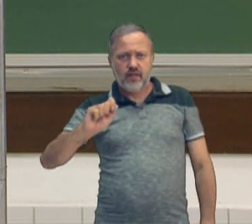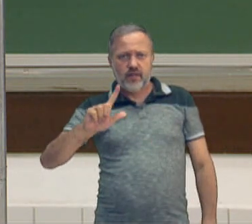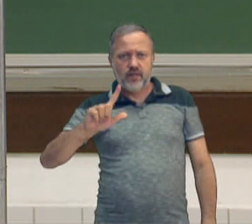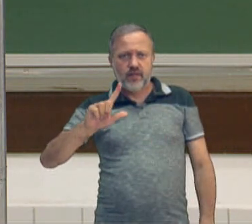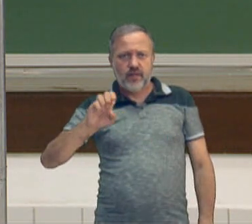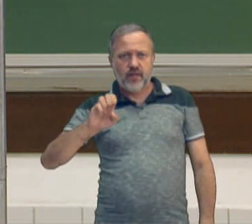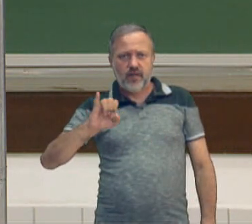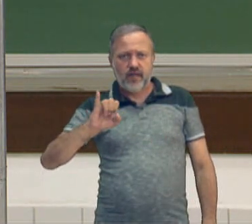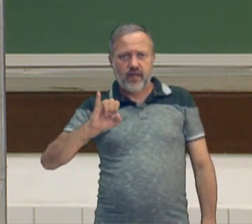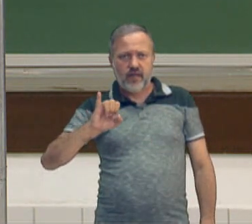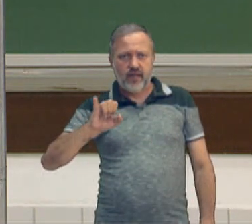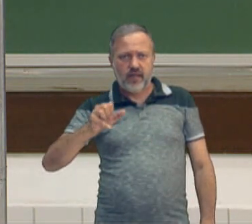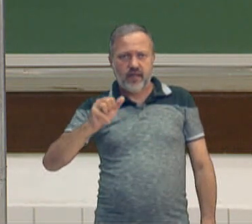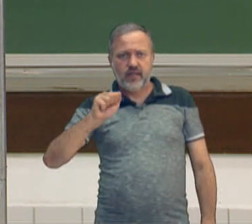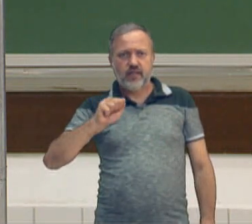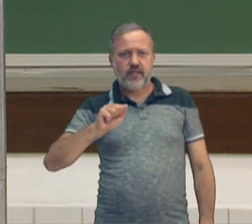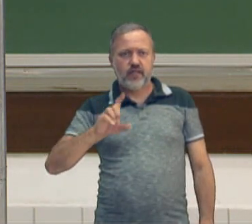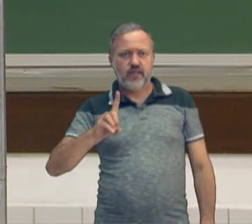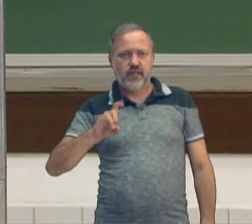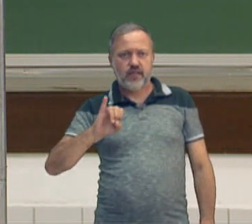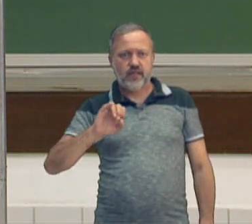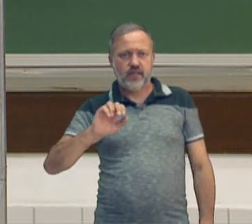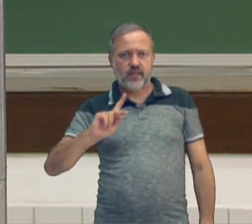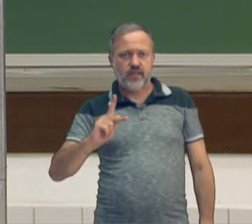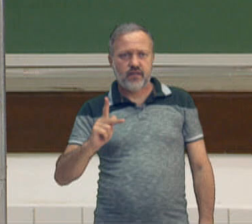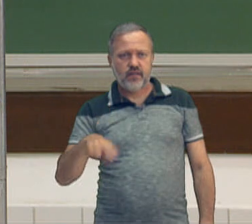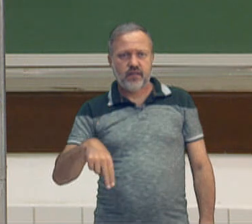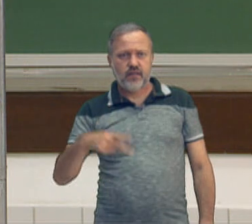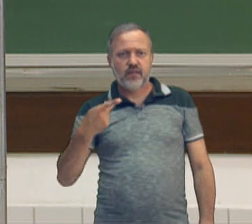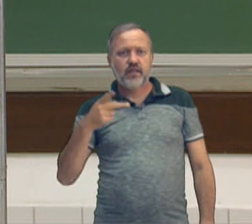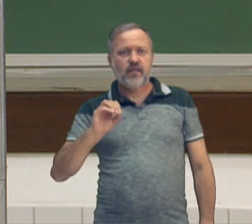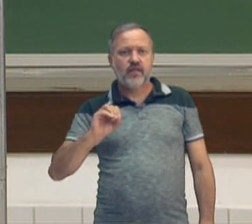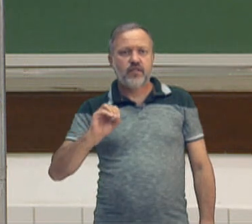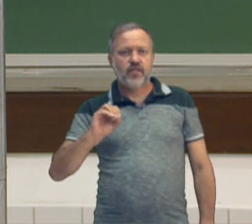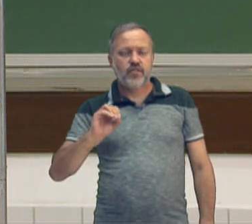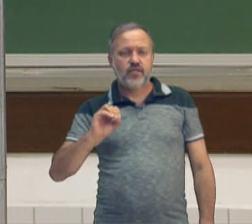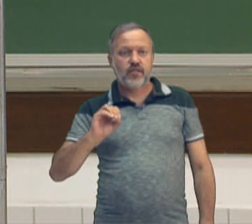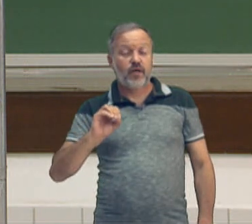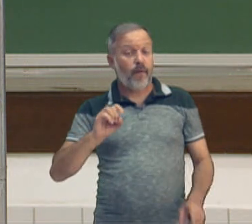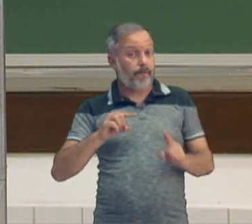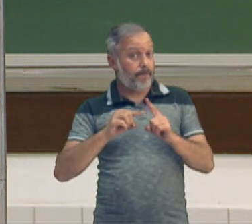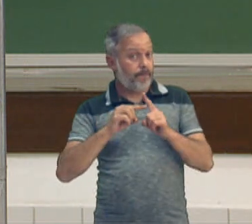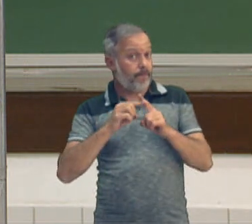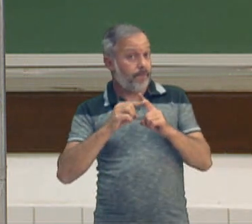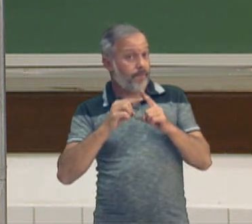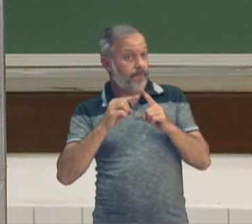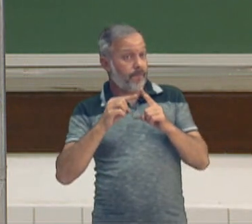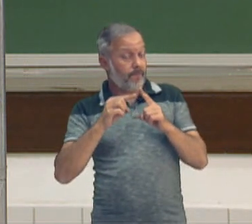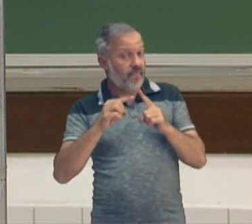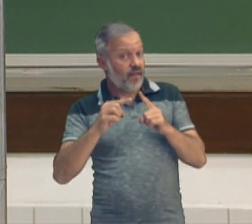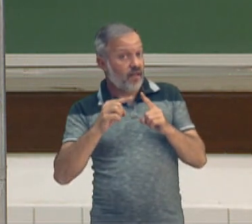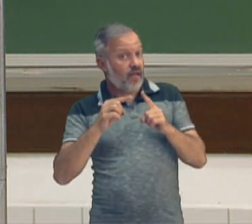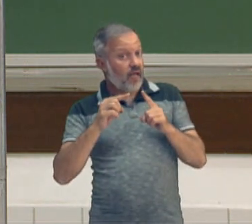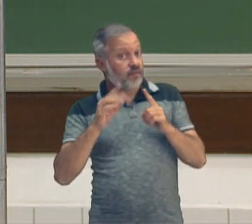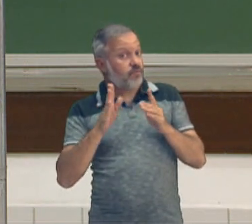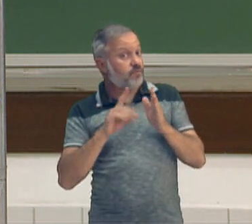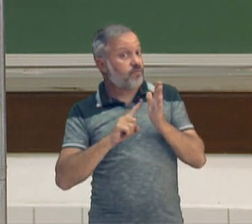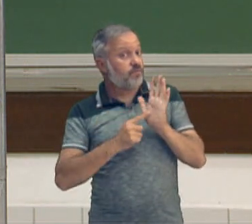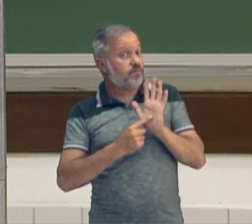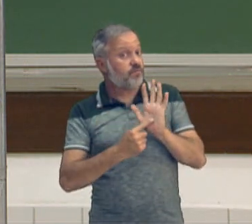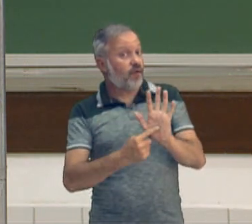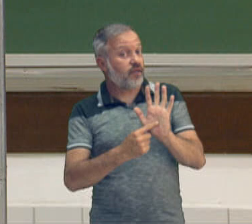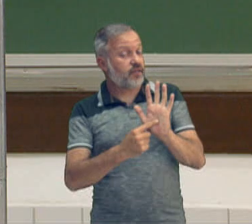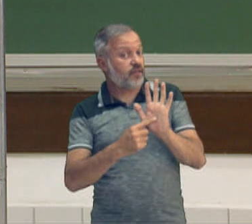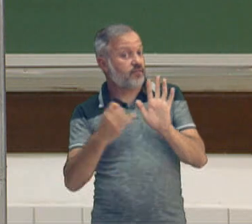uma estética, de uma arte belíssima, mas que não é uma arte à toa, arte pela arte. Registra